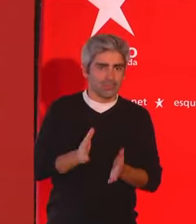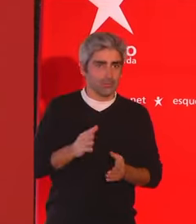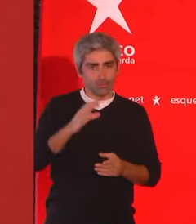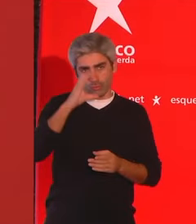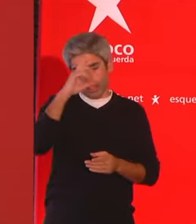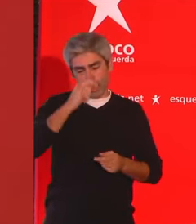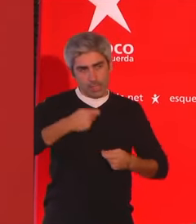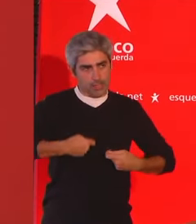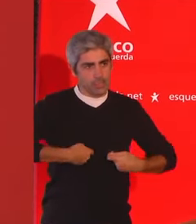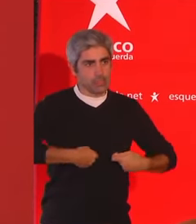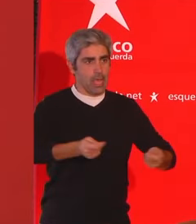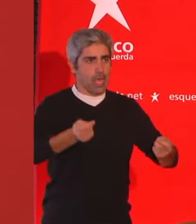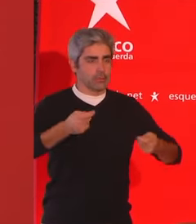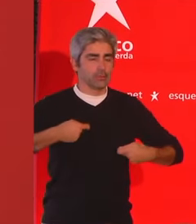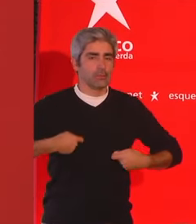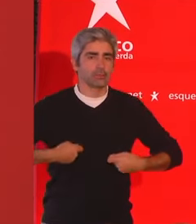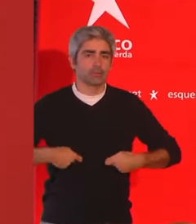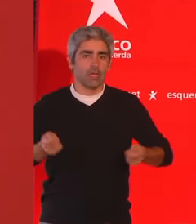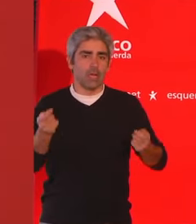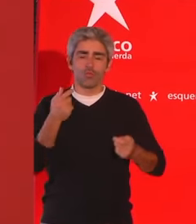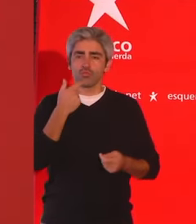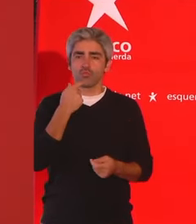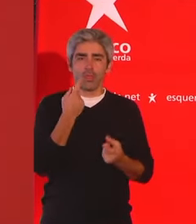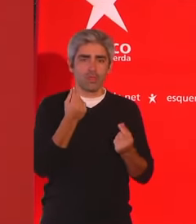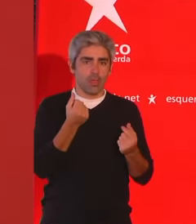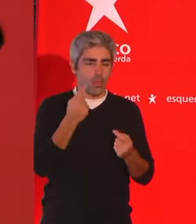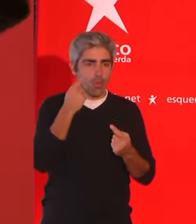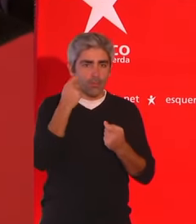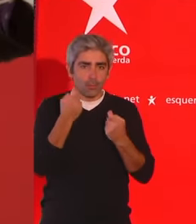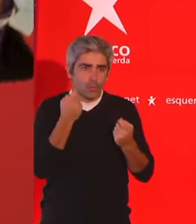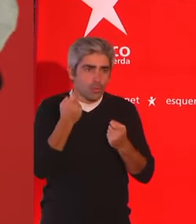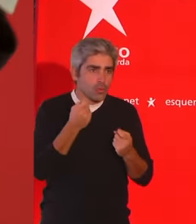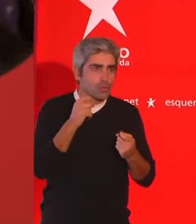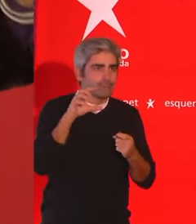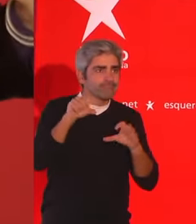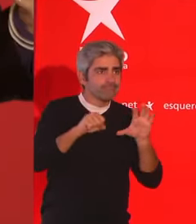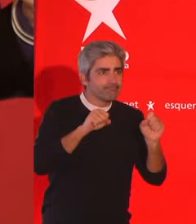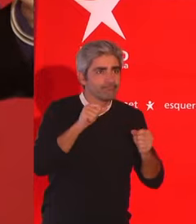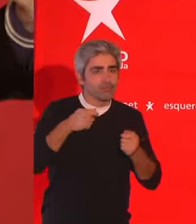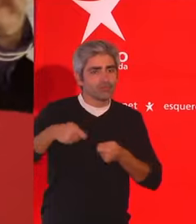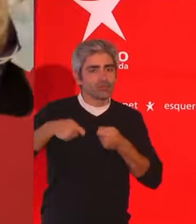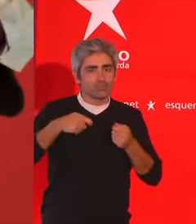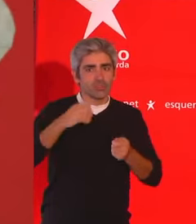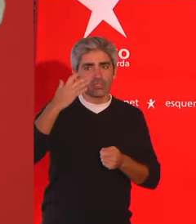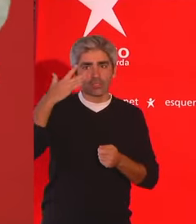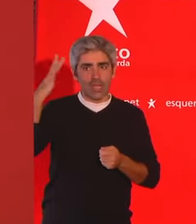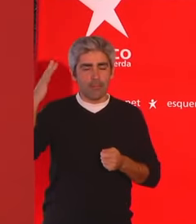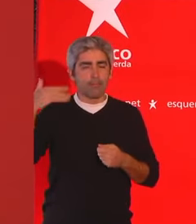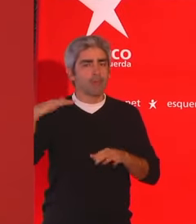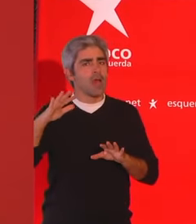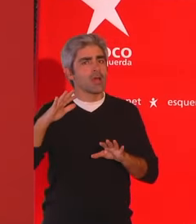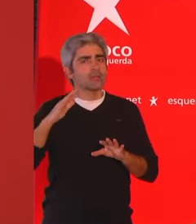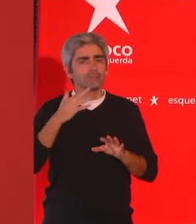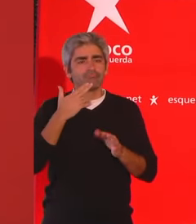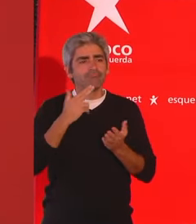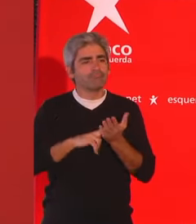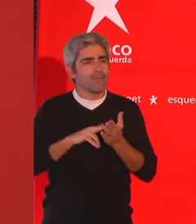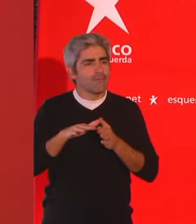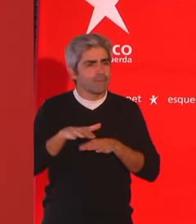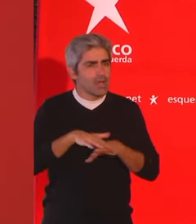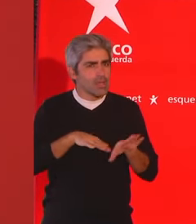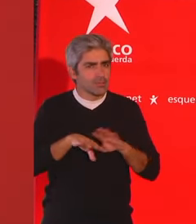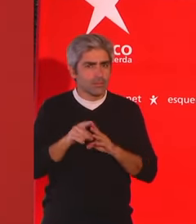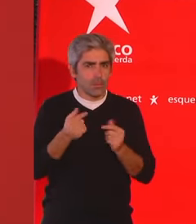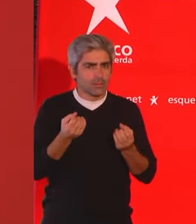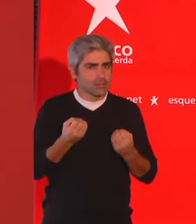gasta imenso dinheiro à procura de captar investimento externo, mas, de facto, nada faz